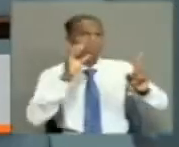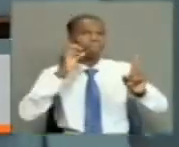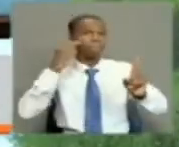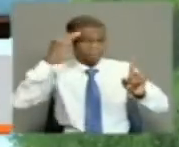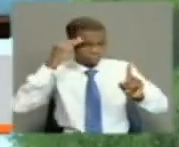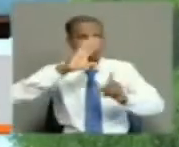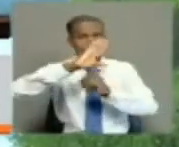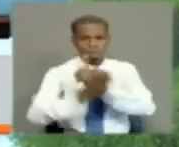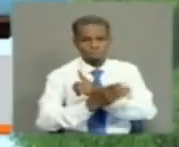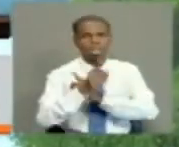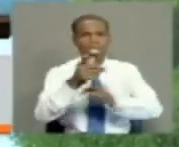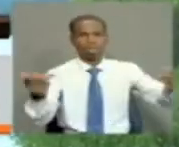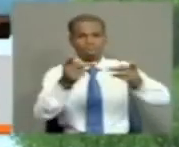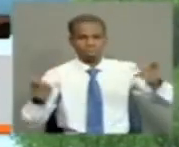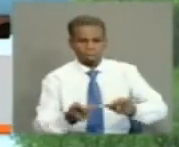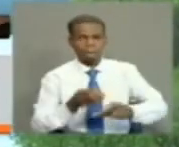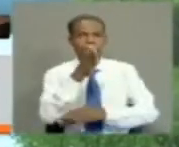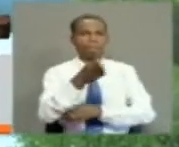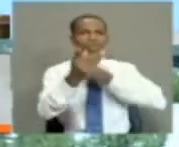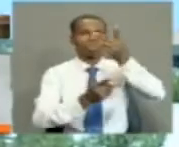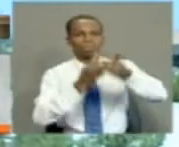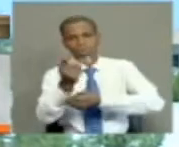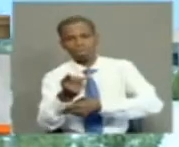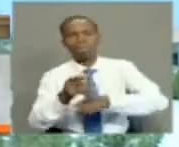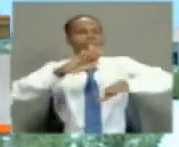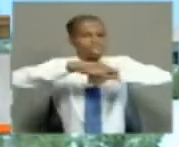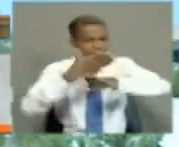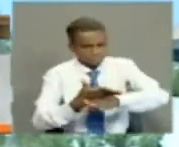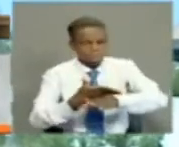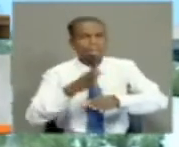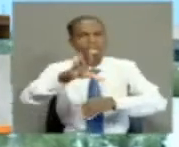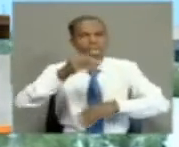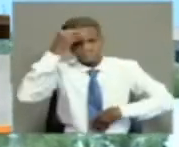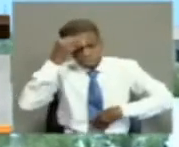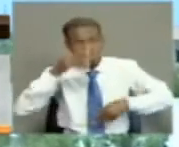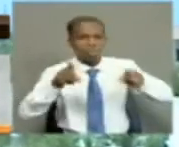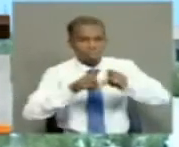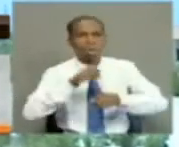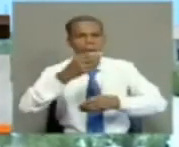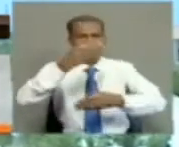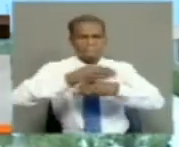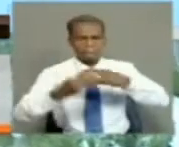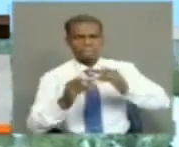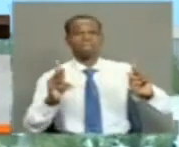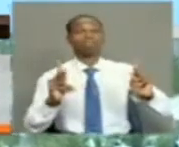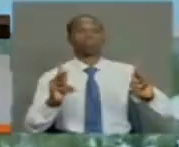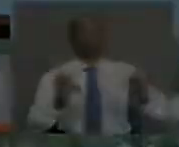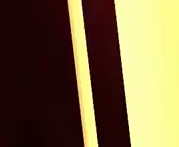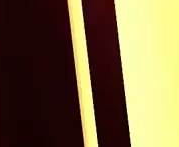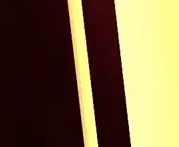e Ambiente visitou o recinto do Bispado, tendo recebido informações da estrutura arquitetónica.